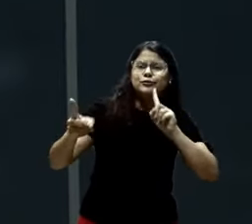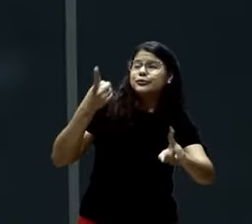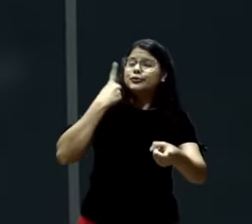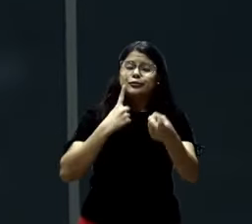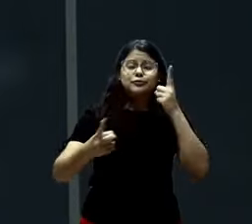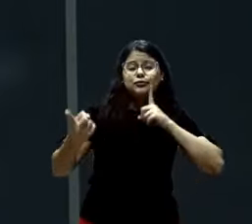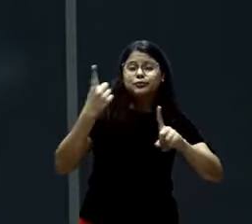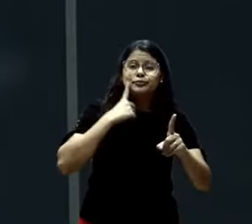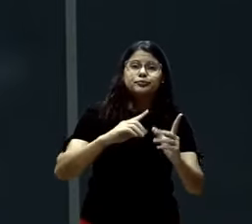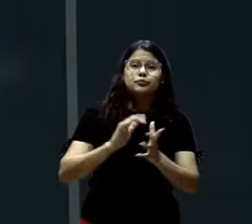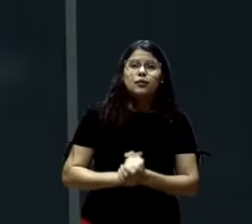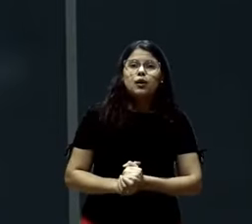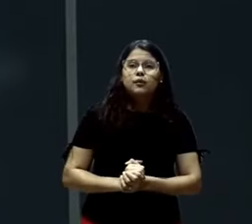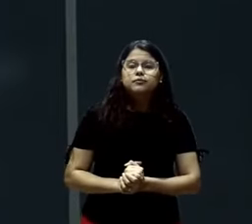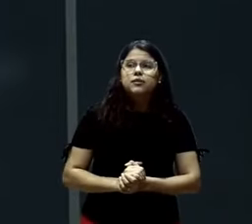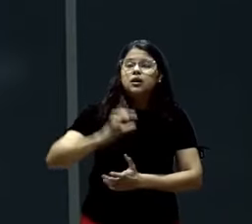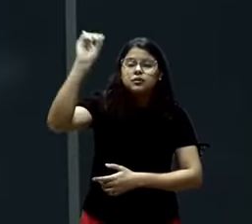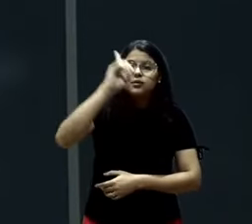o seguinte: Moisés, coloca a mão no seu peito.